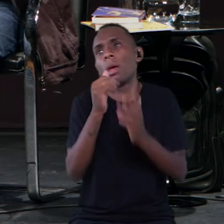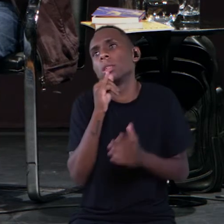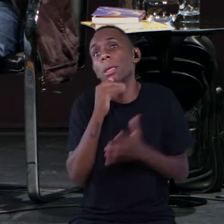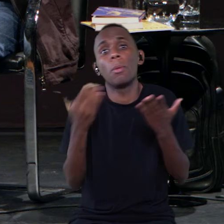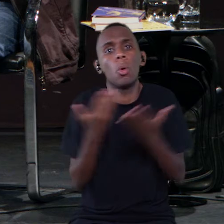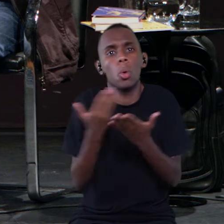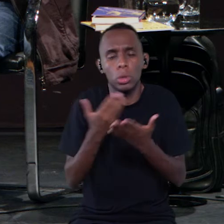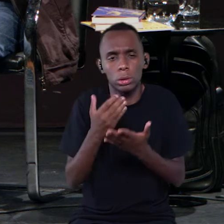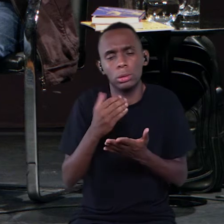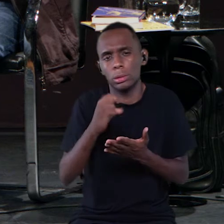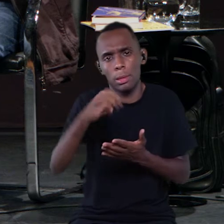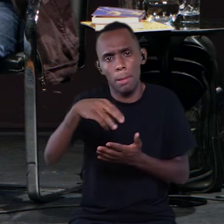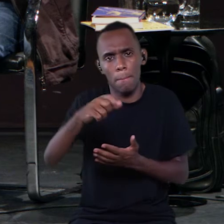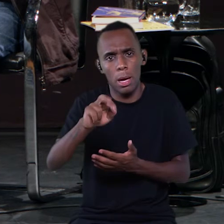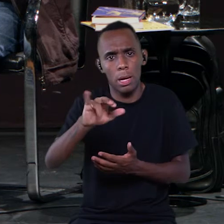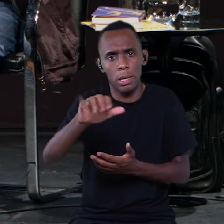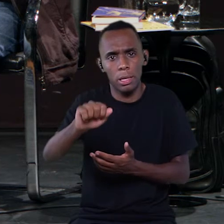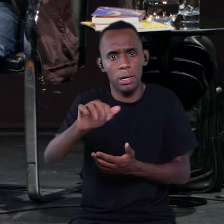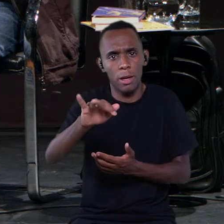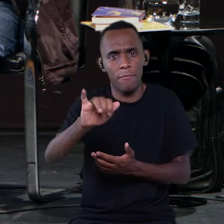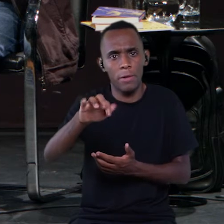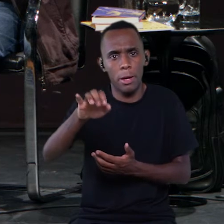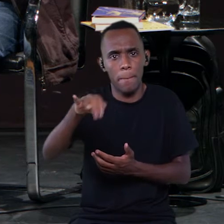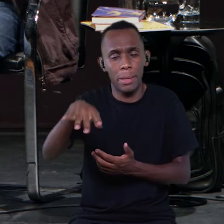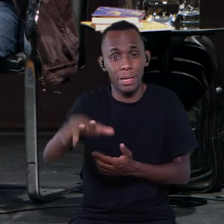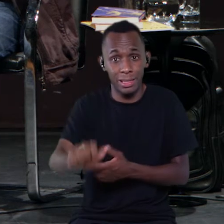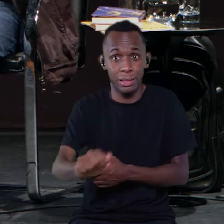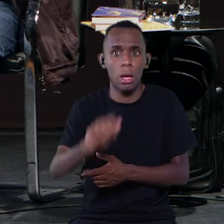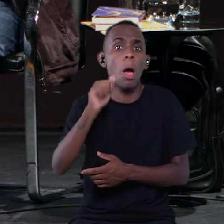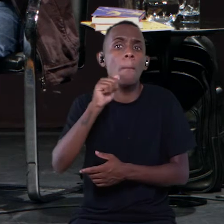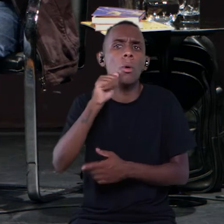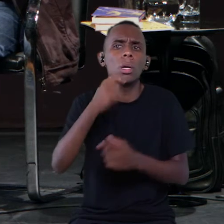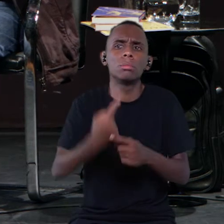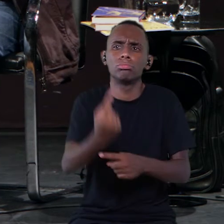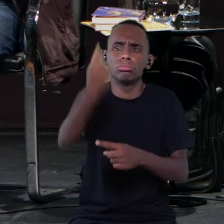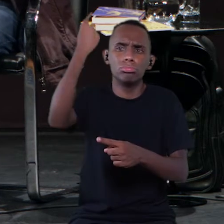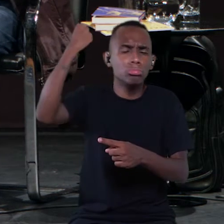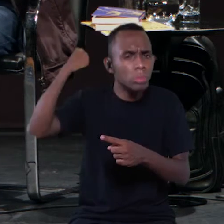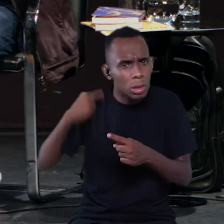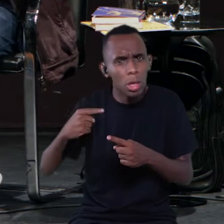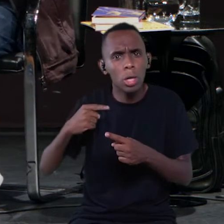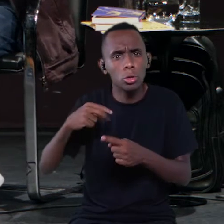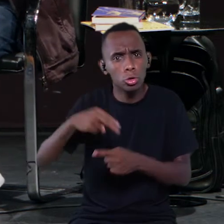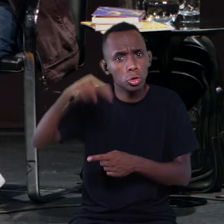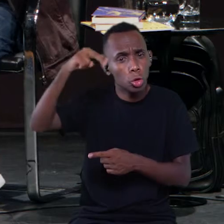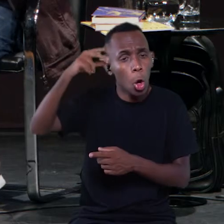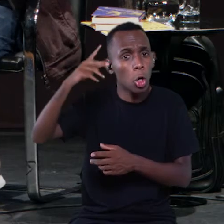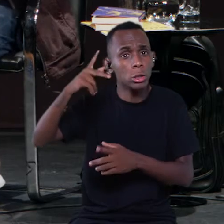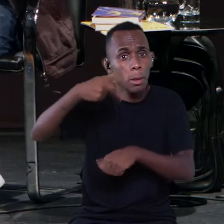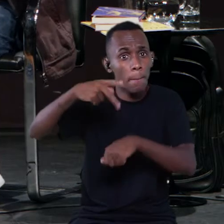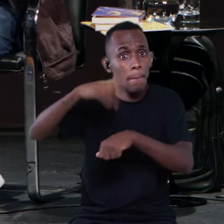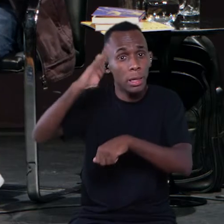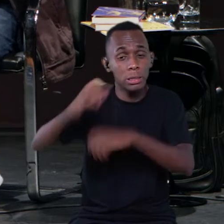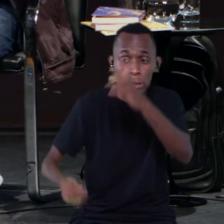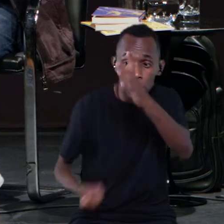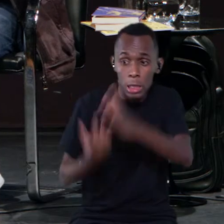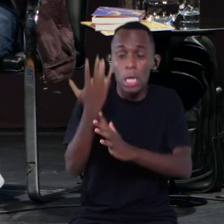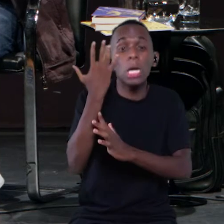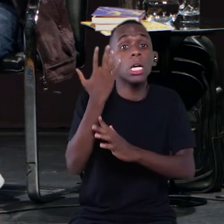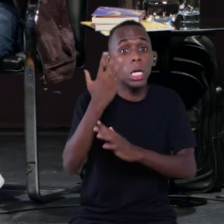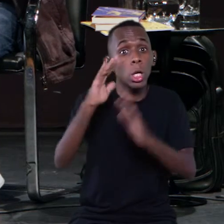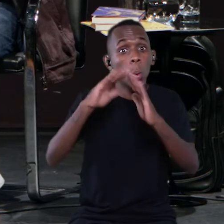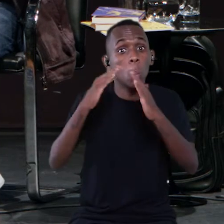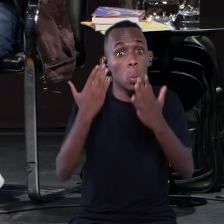por exemplo, no caso da Maria Firmina, imaginar uma mulher no século XIX, no norte do país, que é capaz de fundar uma